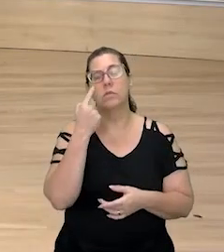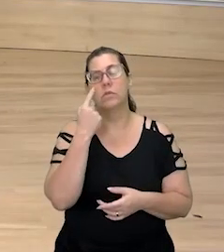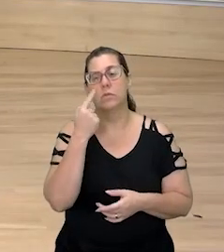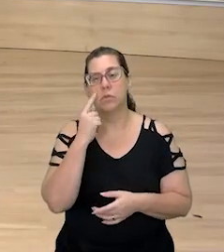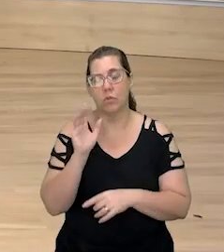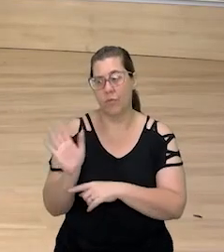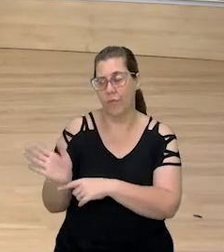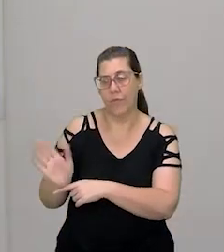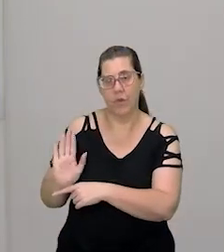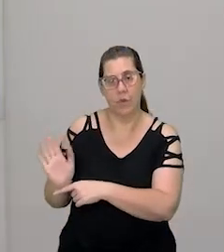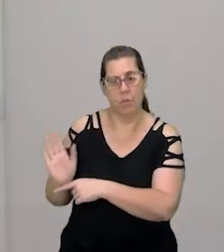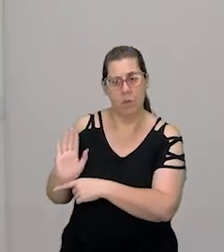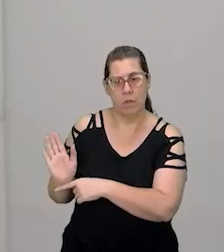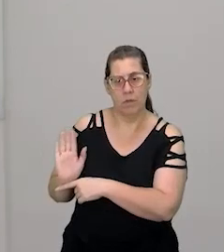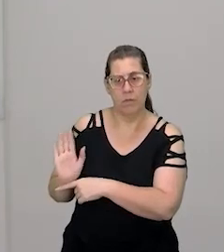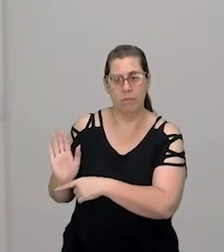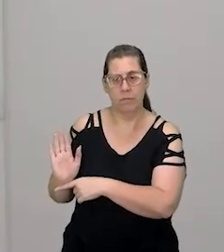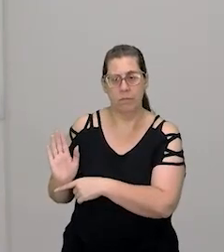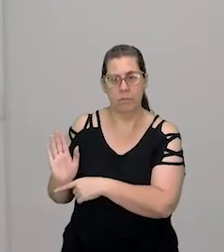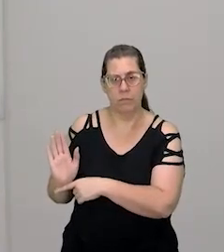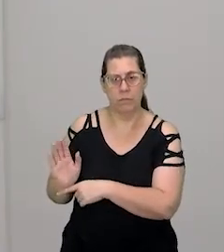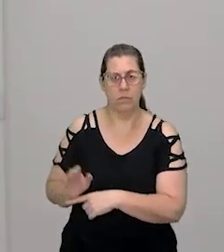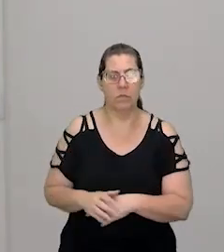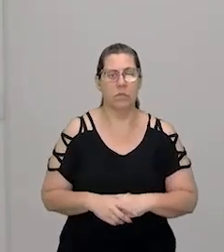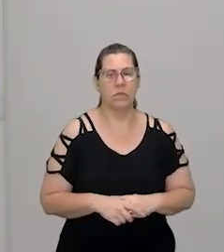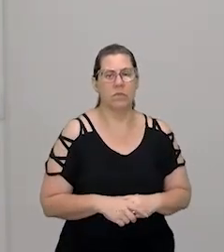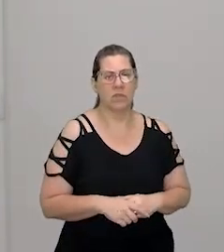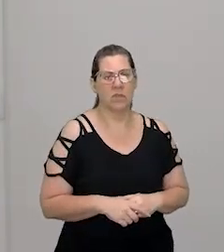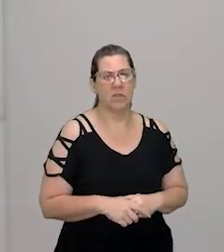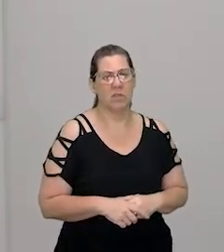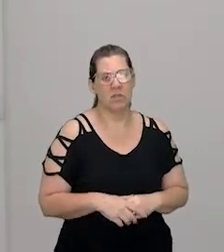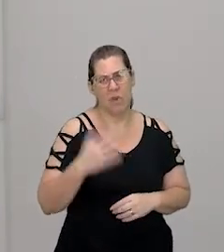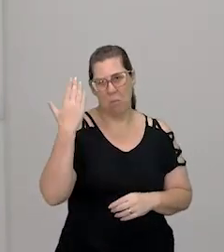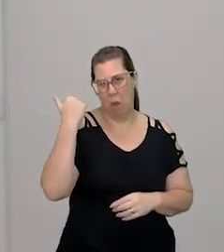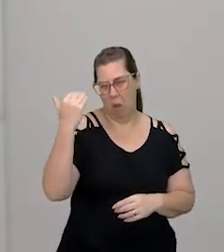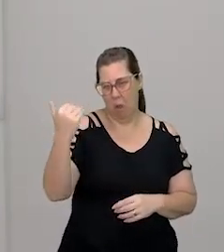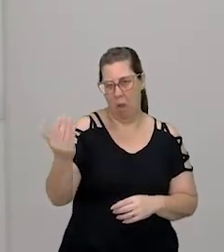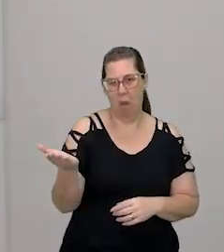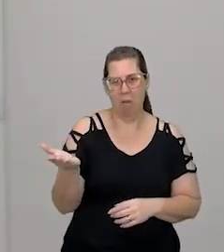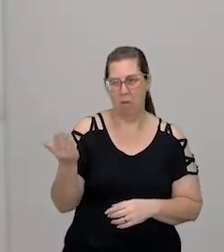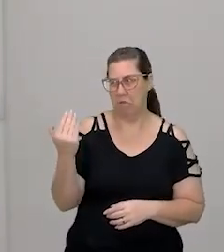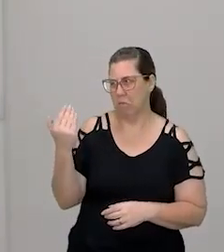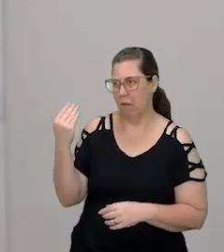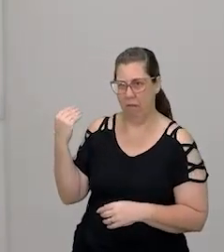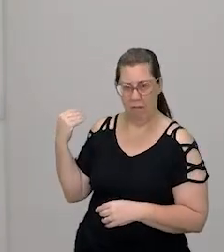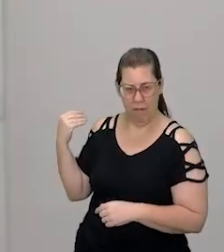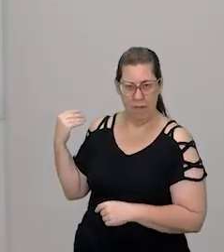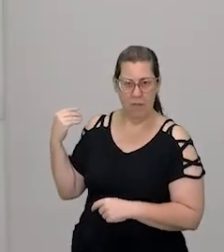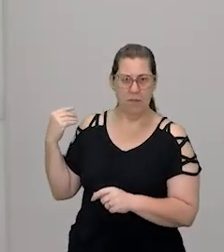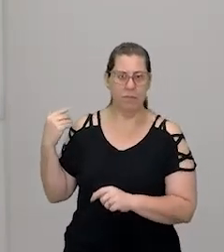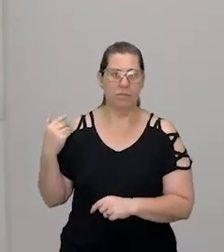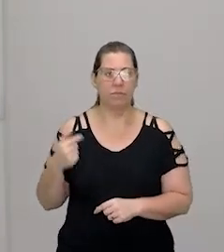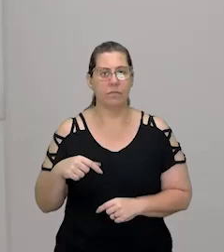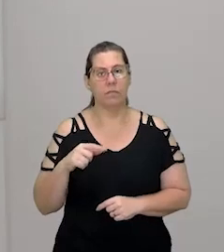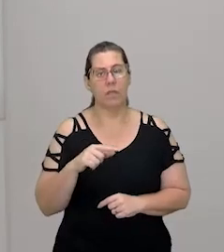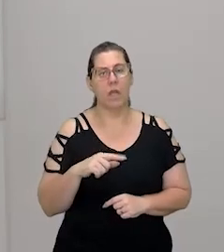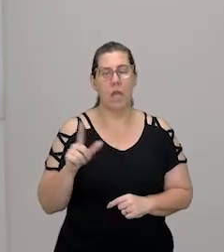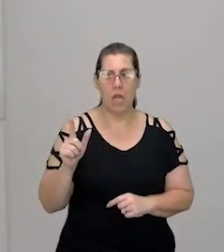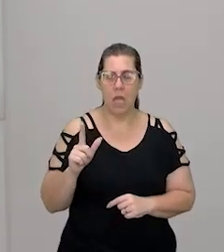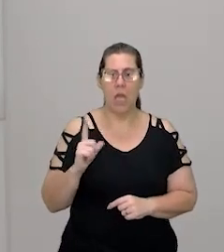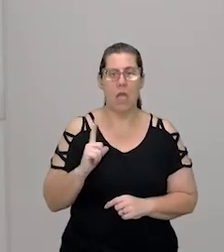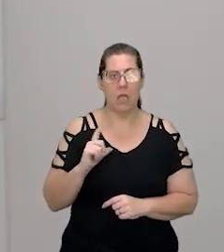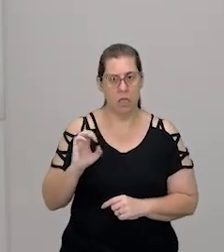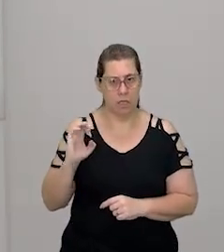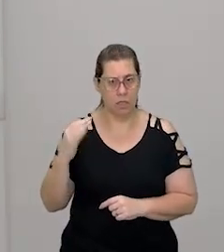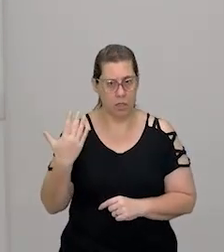nos filmes, né? Você pega o filme do Bruce Lee, do Jack Chan, Chuck Norris e tal. Aquilo